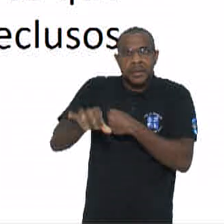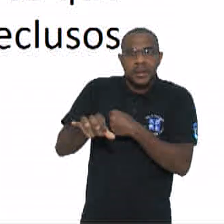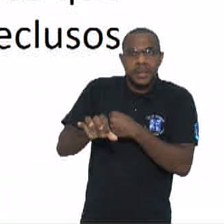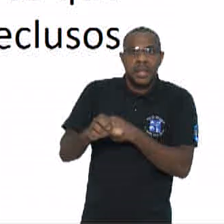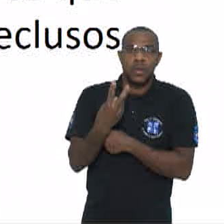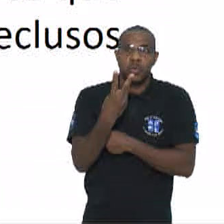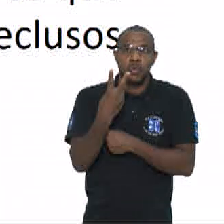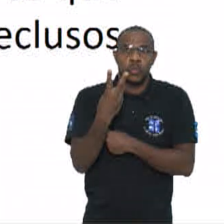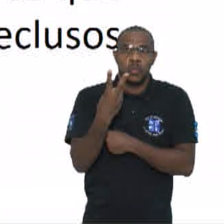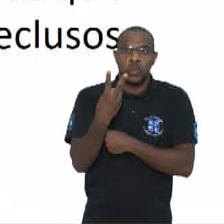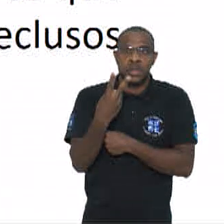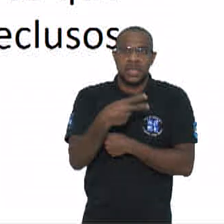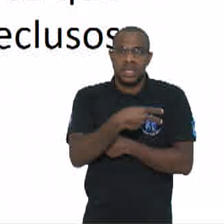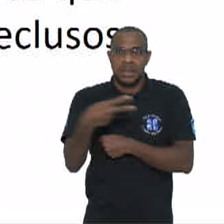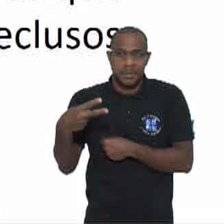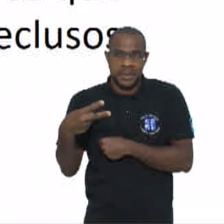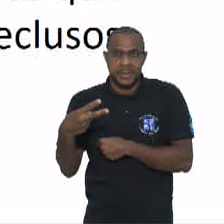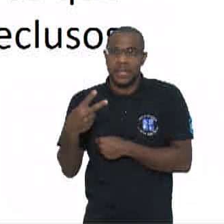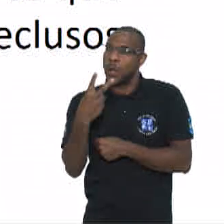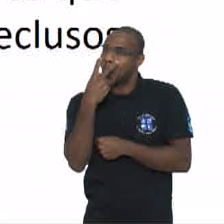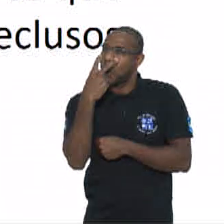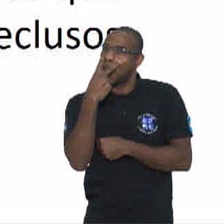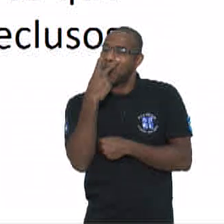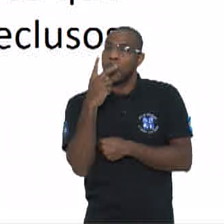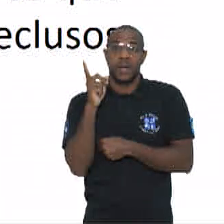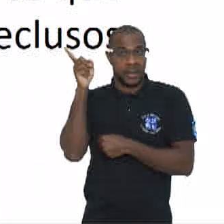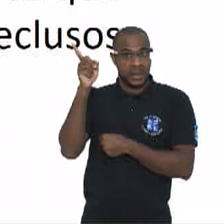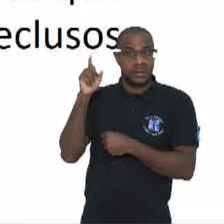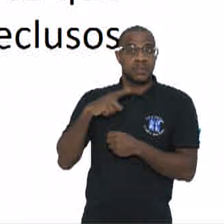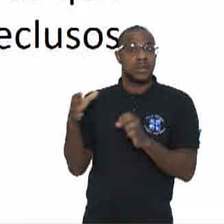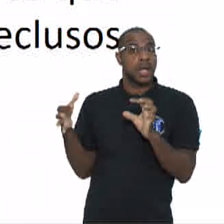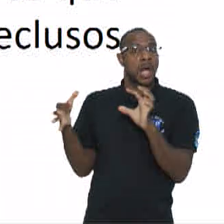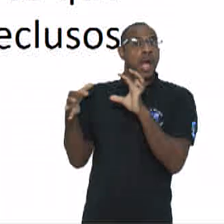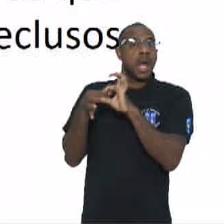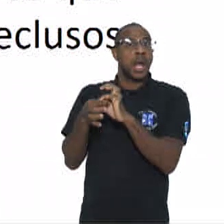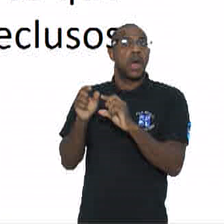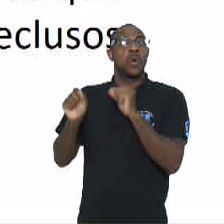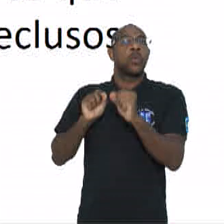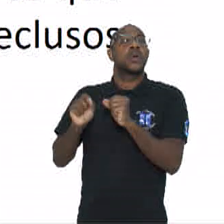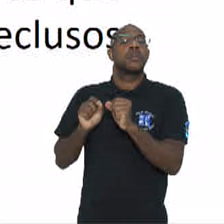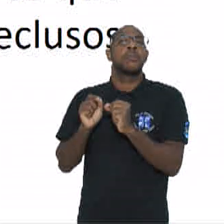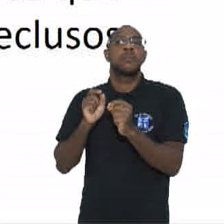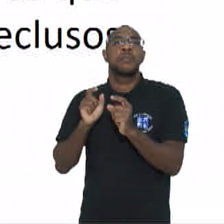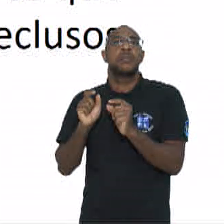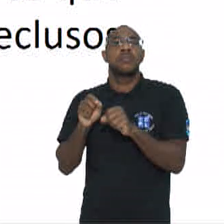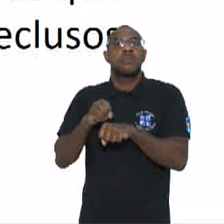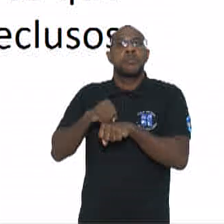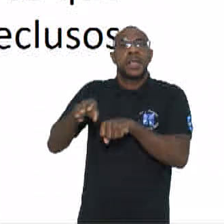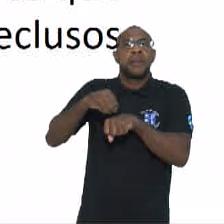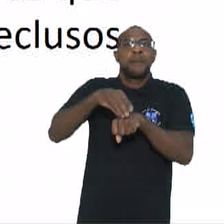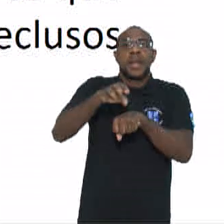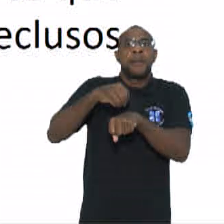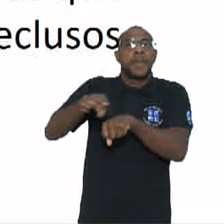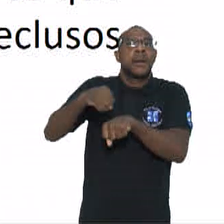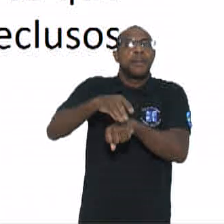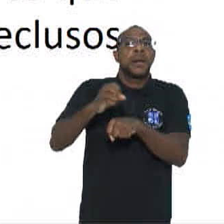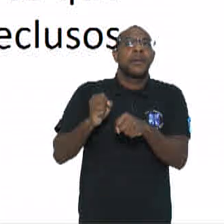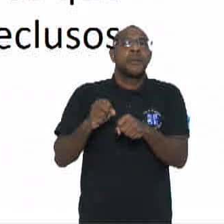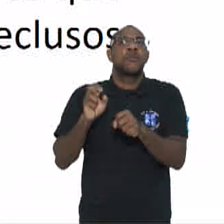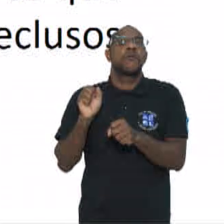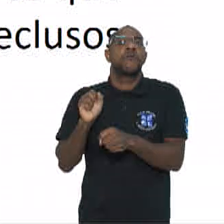2 semanas em Vitória esteja ligado a um superpropagador do vírus.